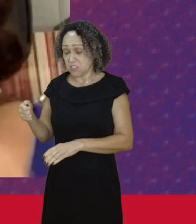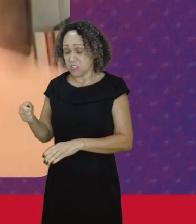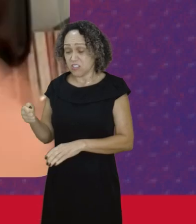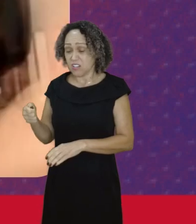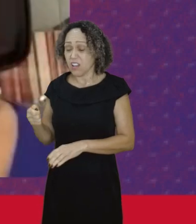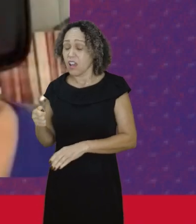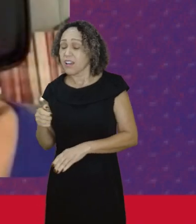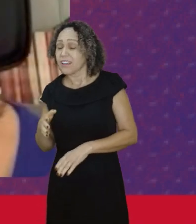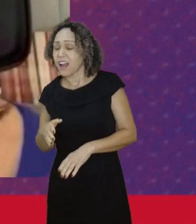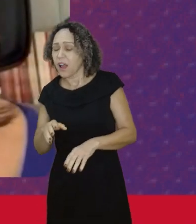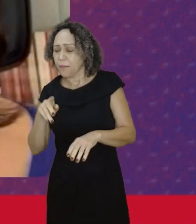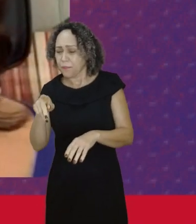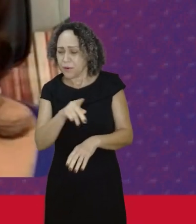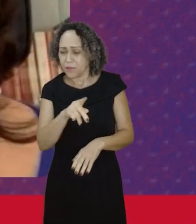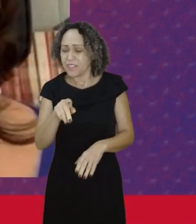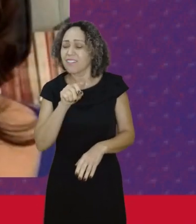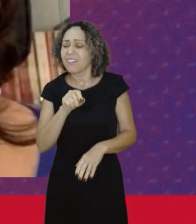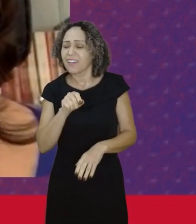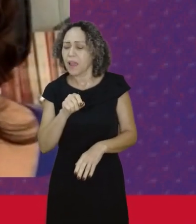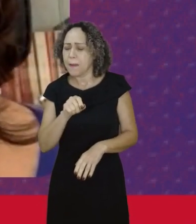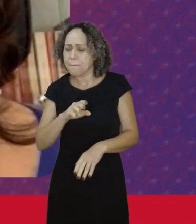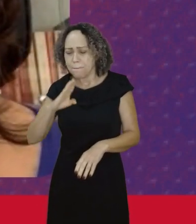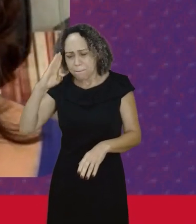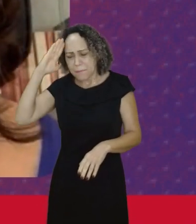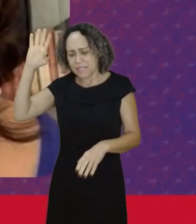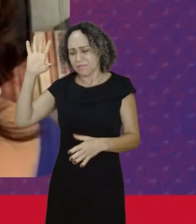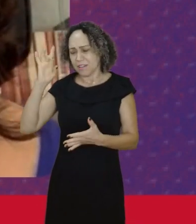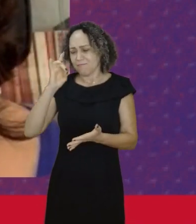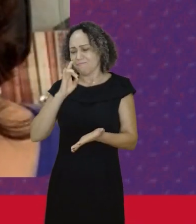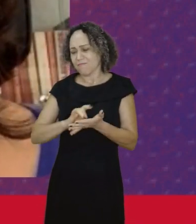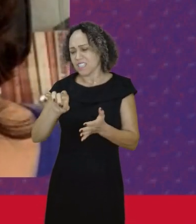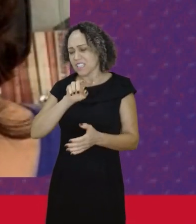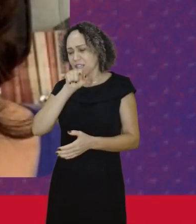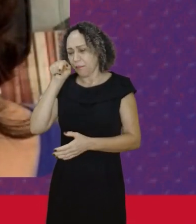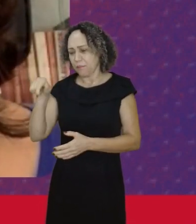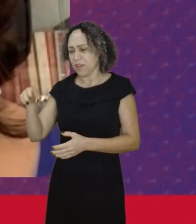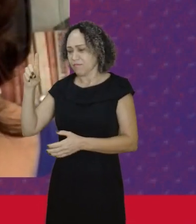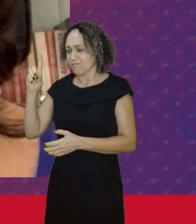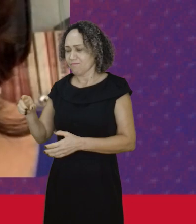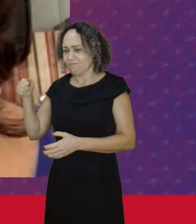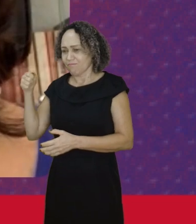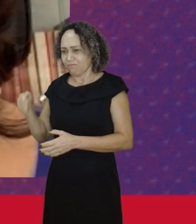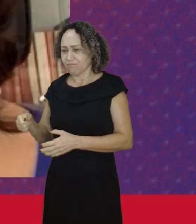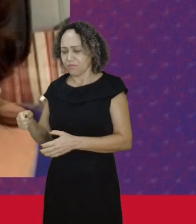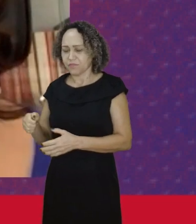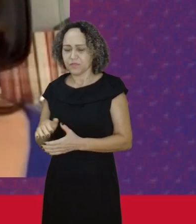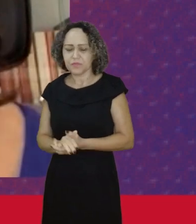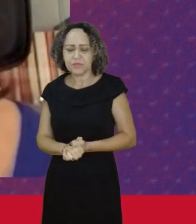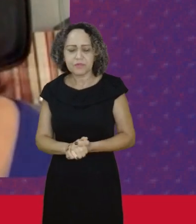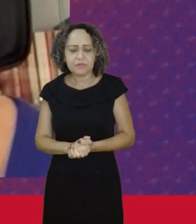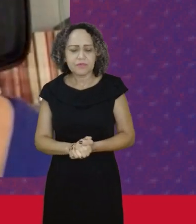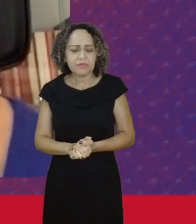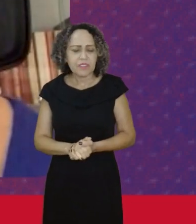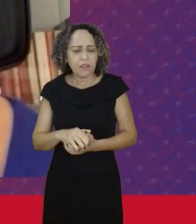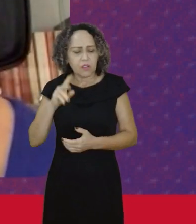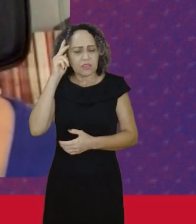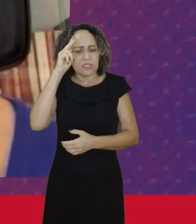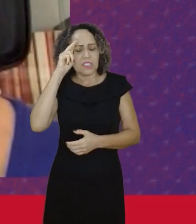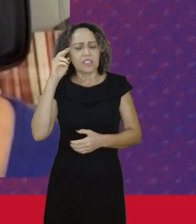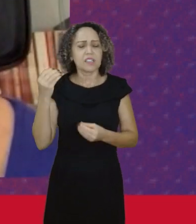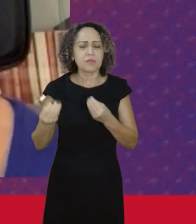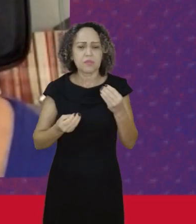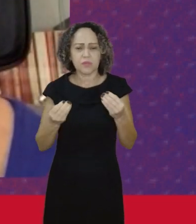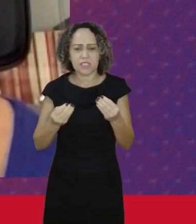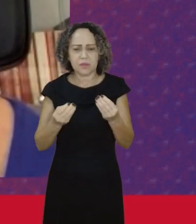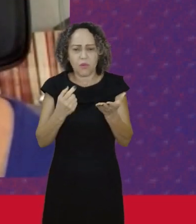Vocês devem se lembrar que os ministros do meio ambiente no Brasil diziam que os acordos de Paris em